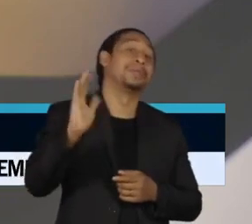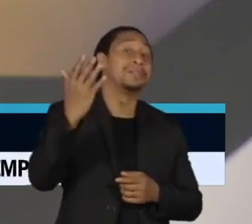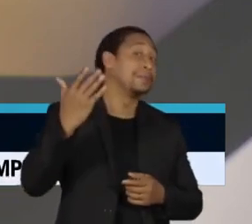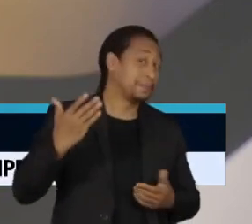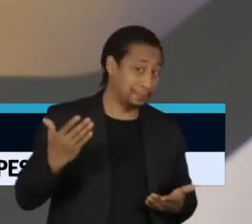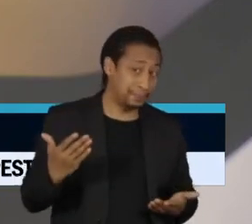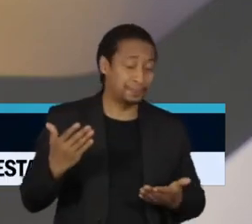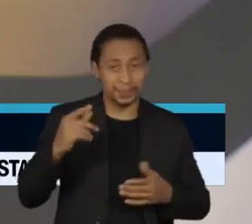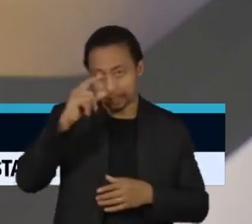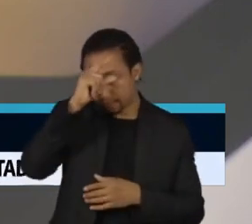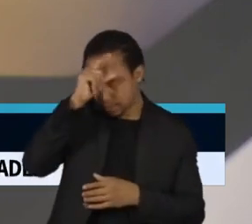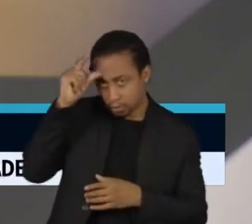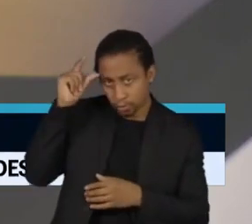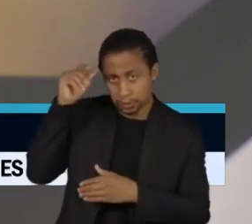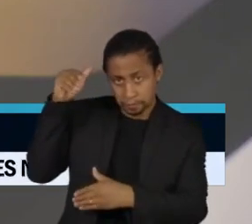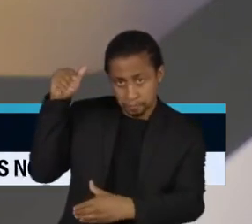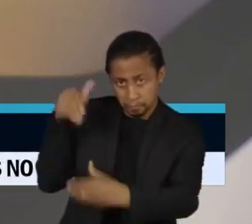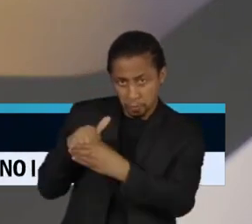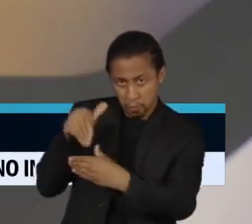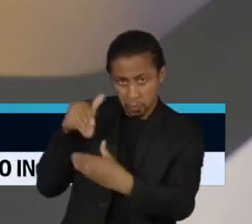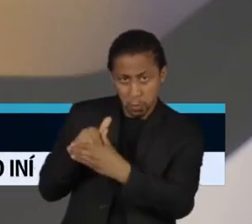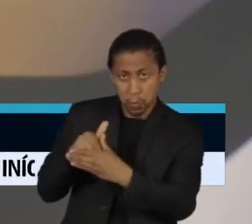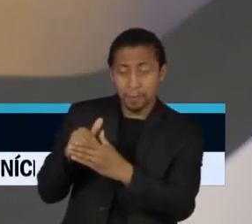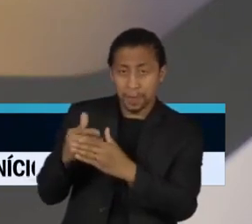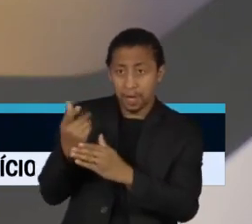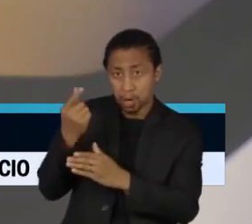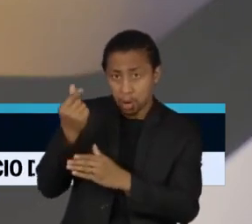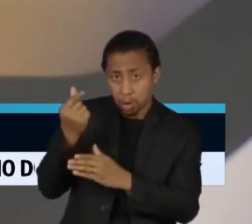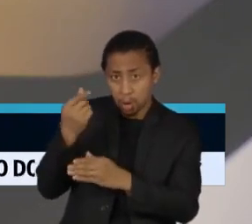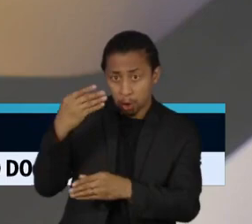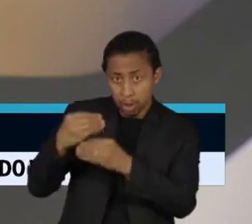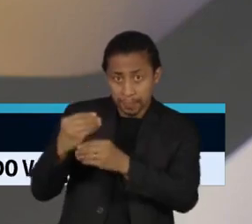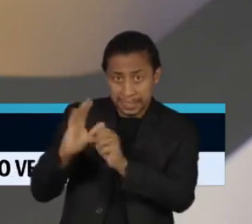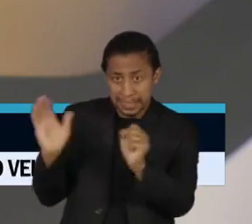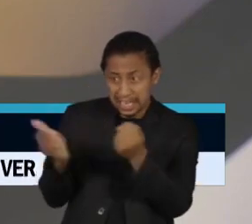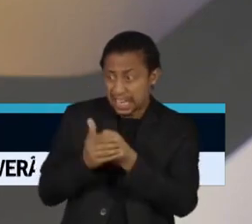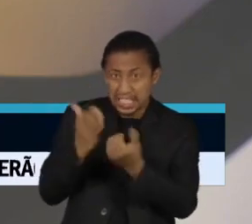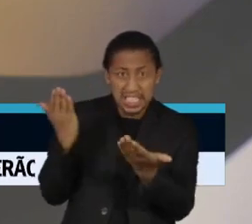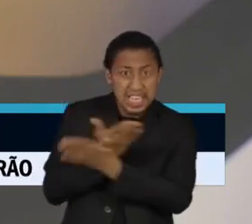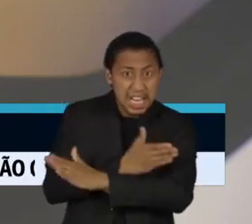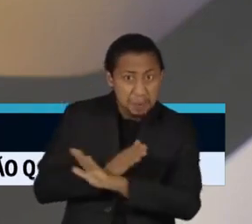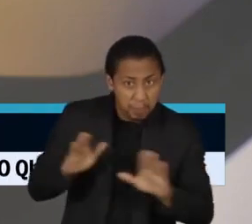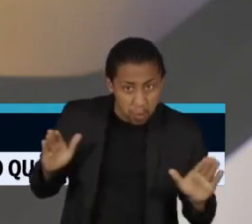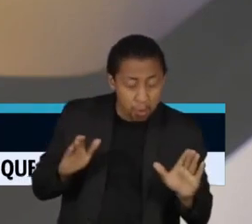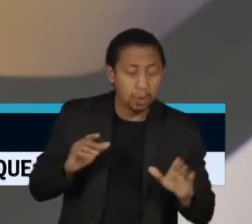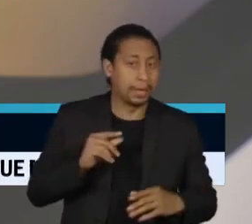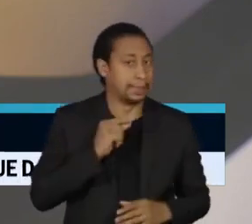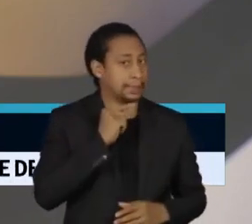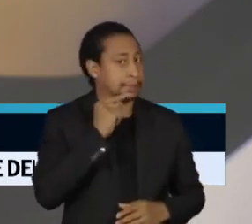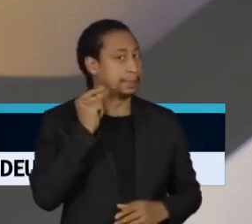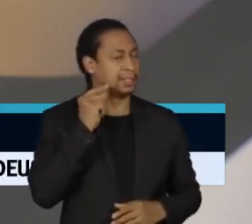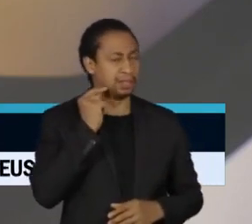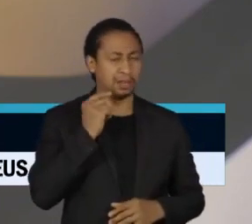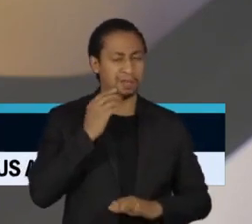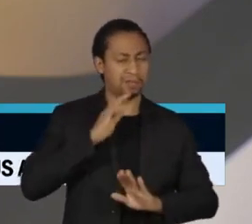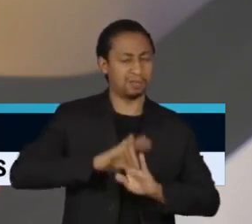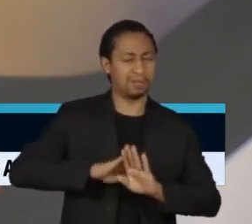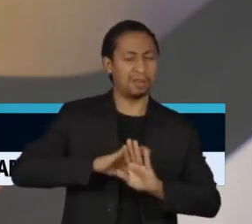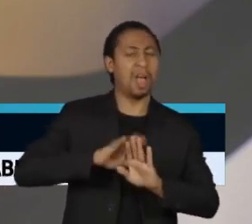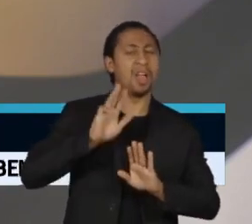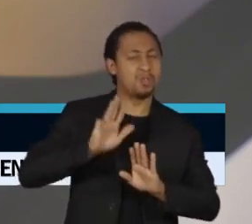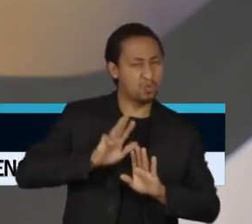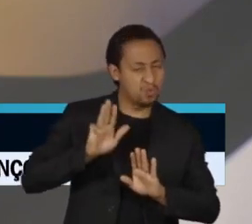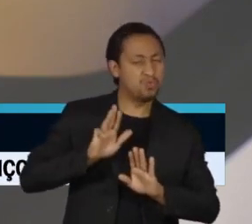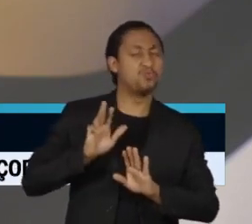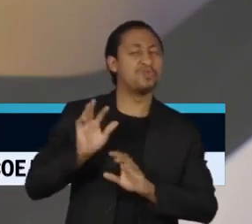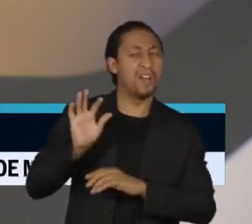do ministro Lewandowski acabando com o orçamento voto Esse quarto Líder atribui a influência do presidente eleito